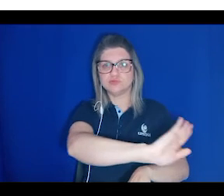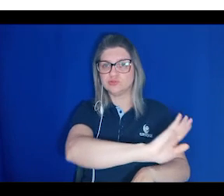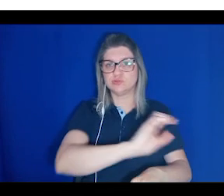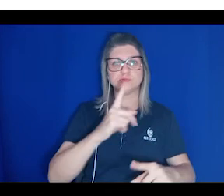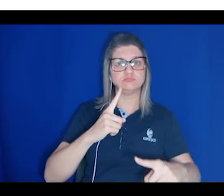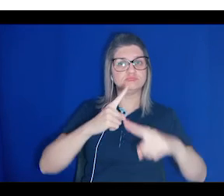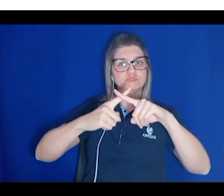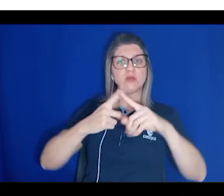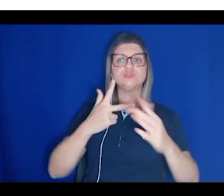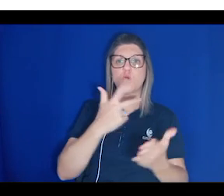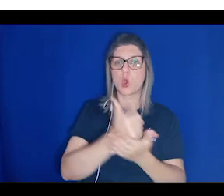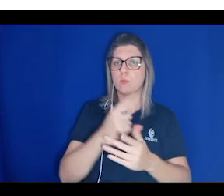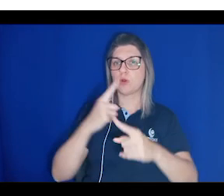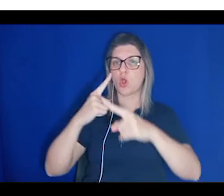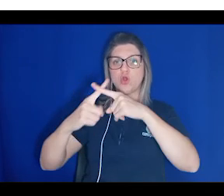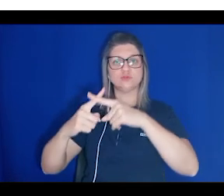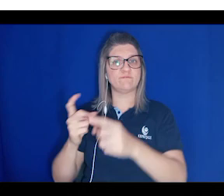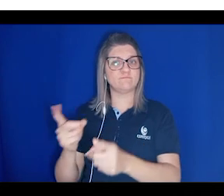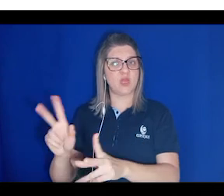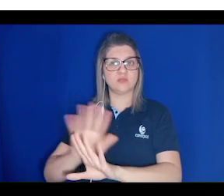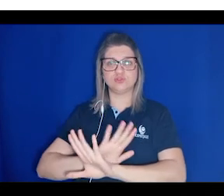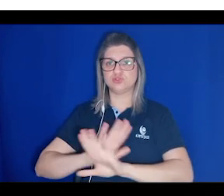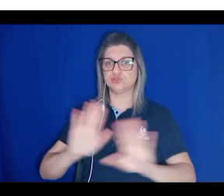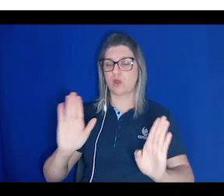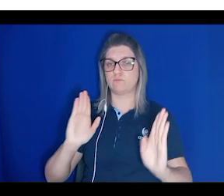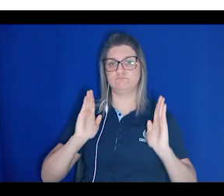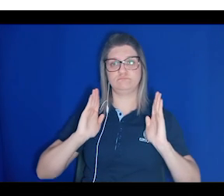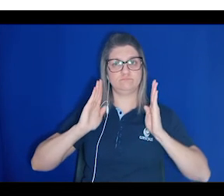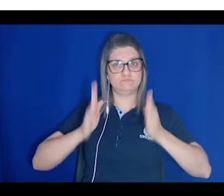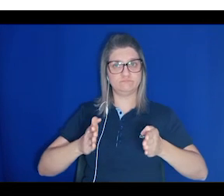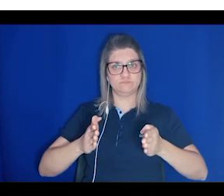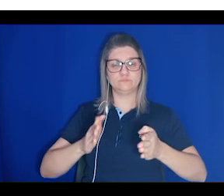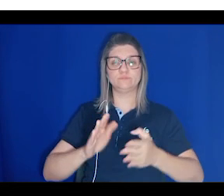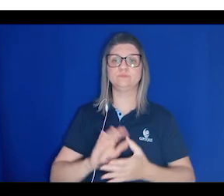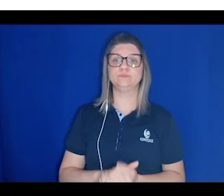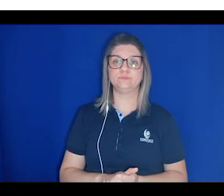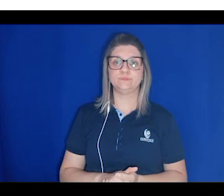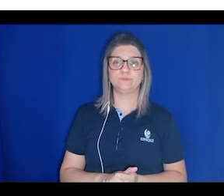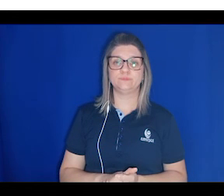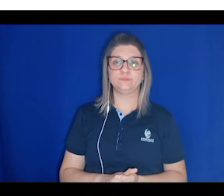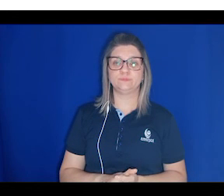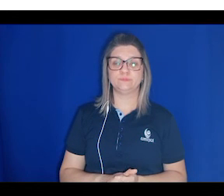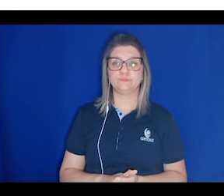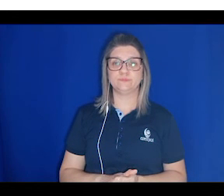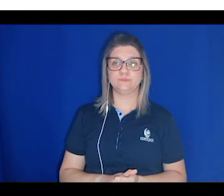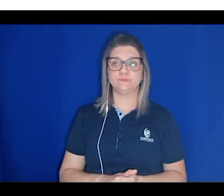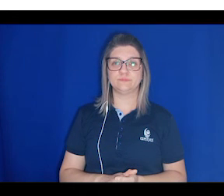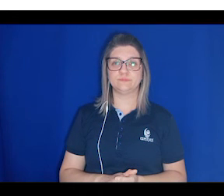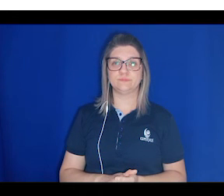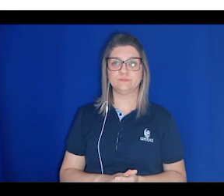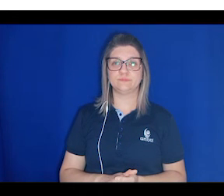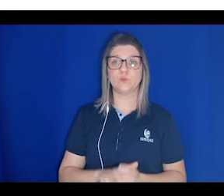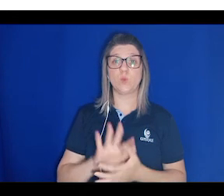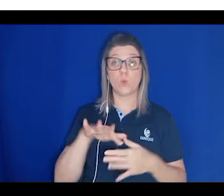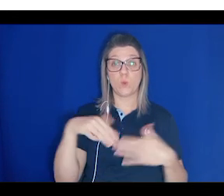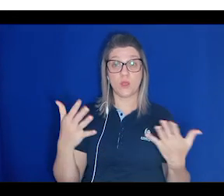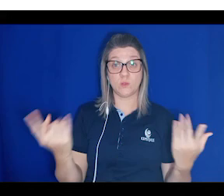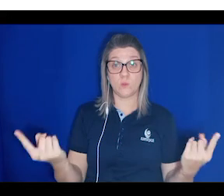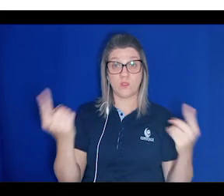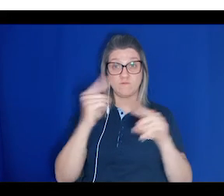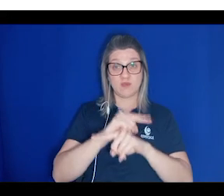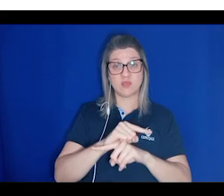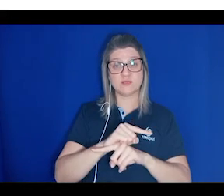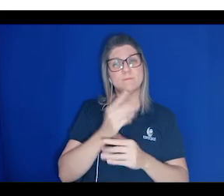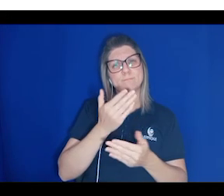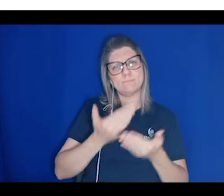novo, vende, não tem outra coisa a ser levada em consideração, é o objetivo. Quando o fluxo se inverte, sempre perdemos pouco, então